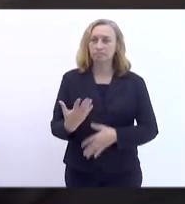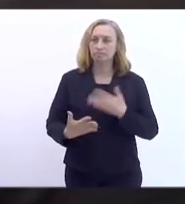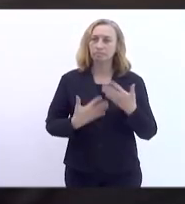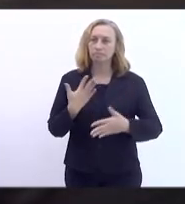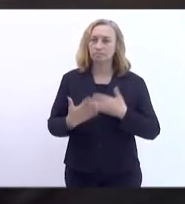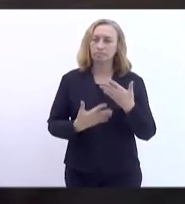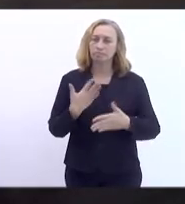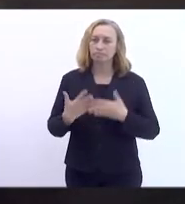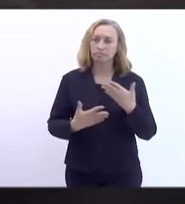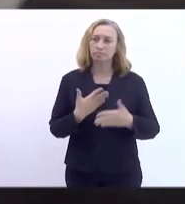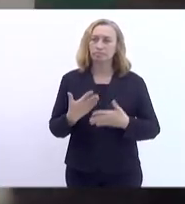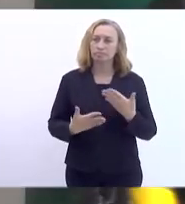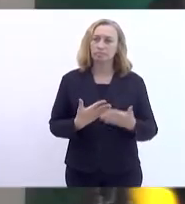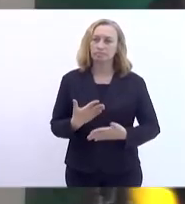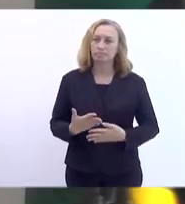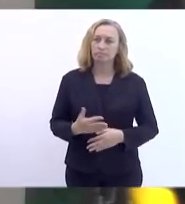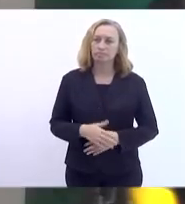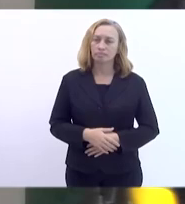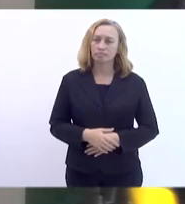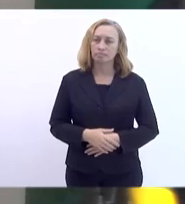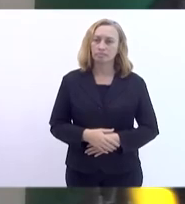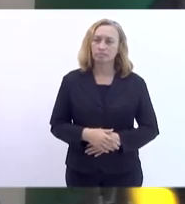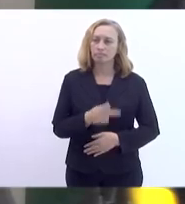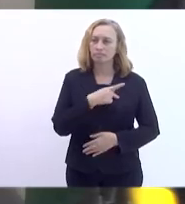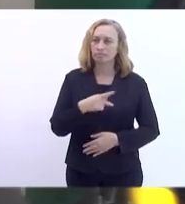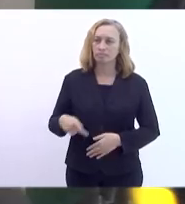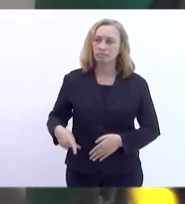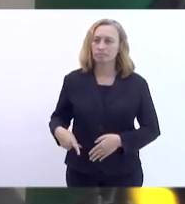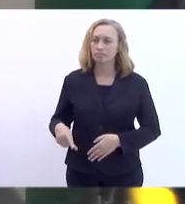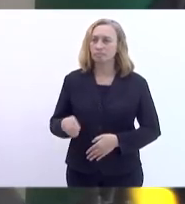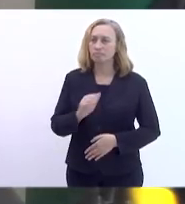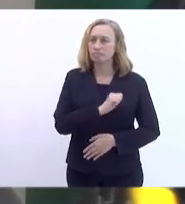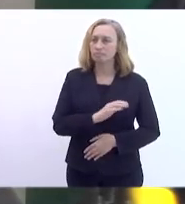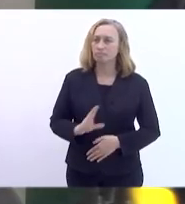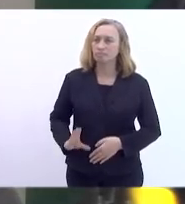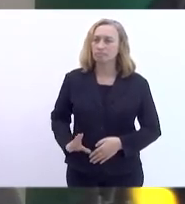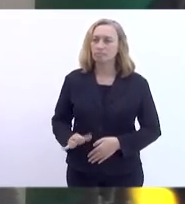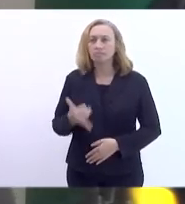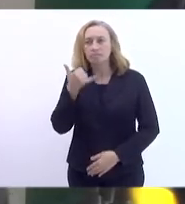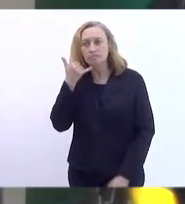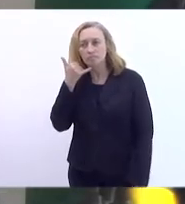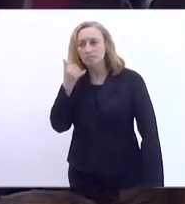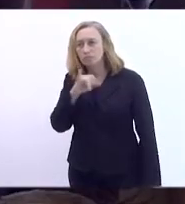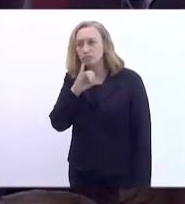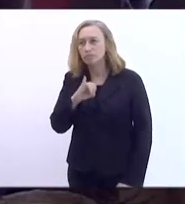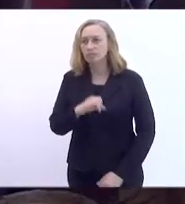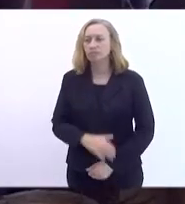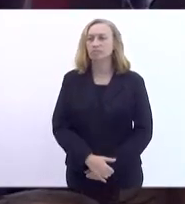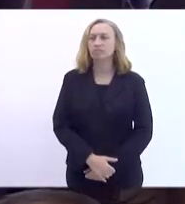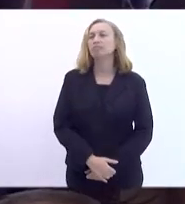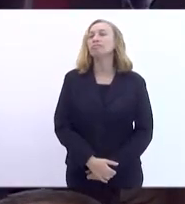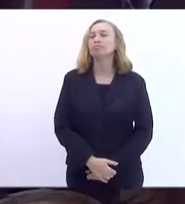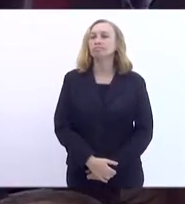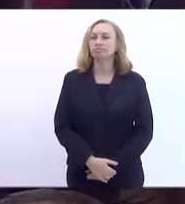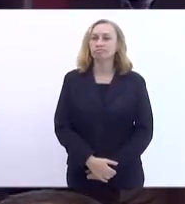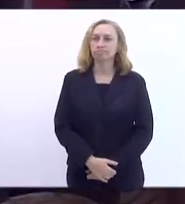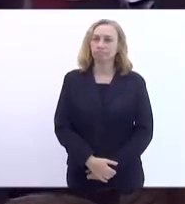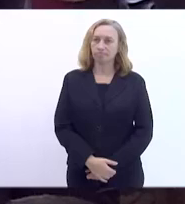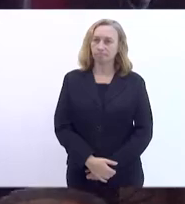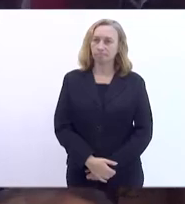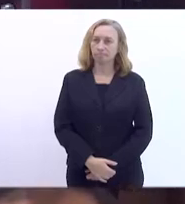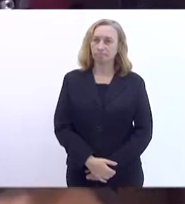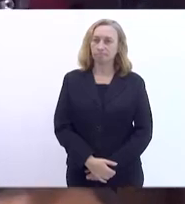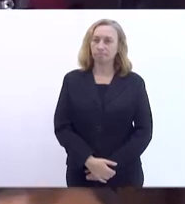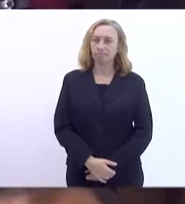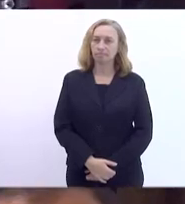alteci e só Presidente Siciliano Presidente e eu vou botar aqui botar aqui